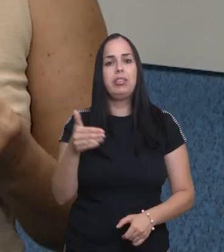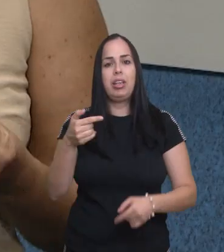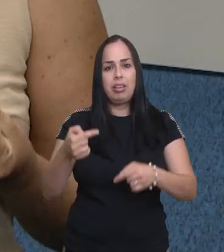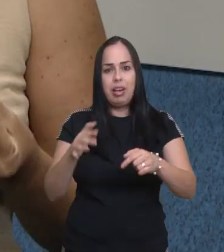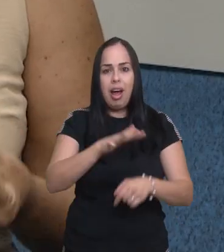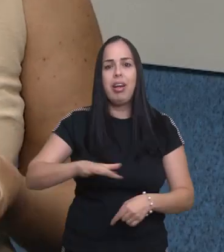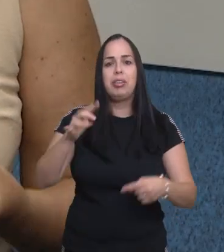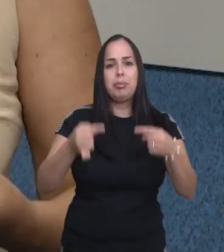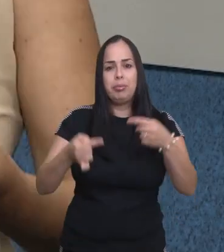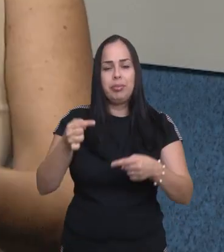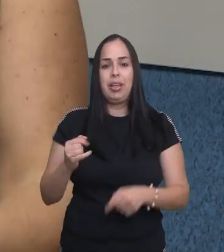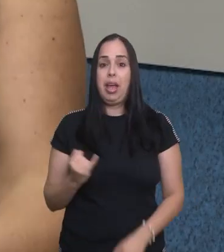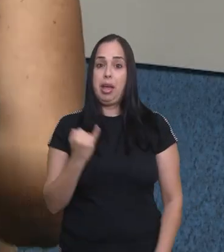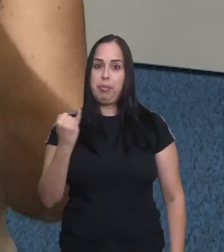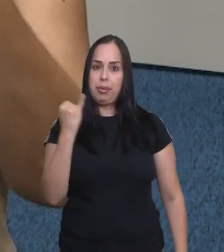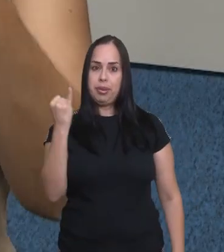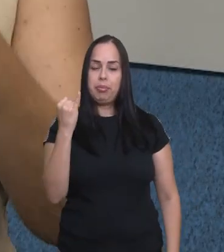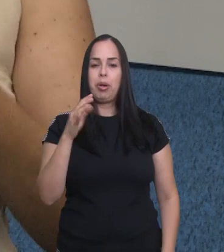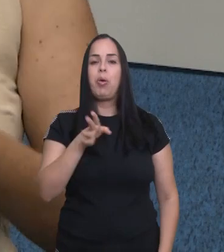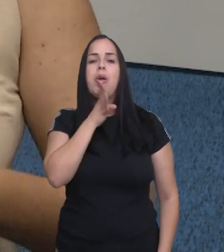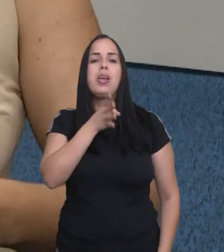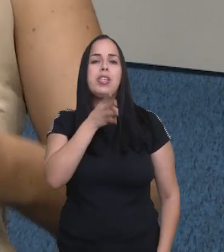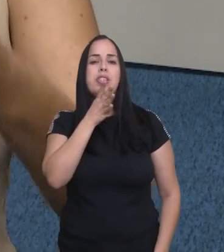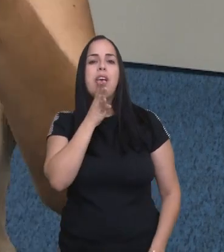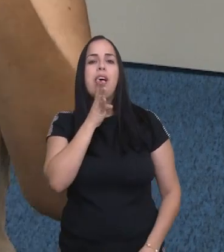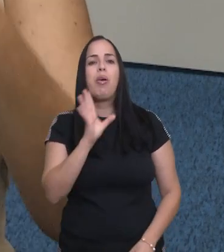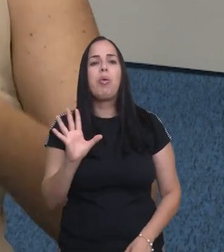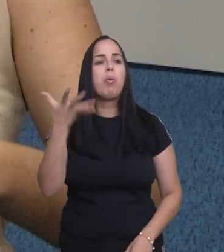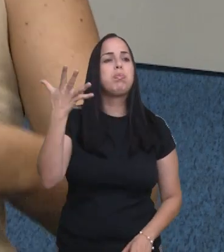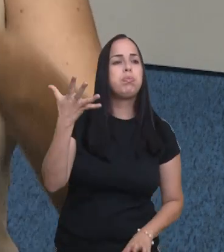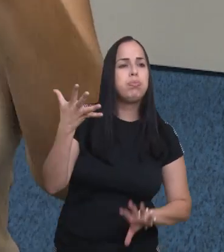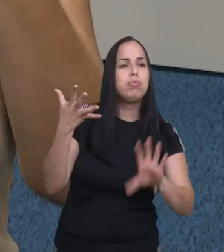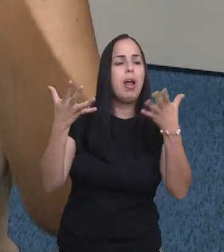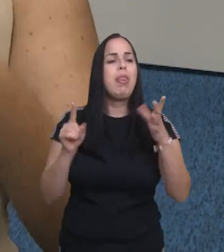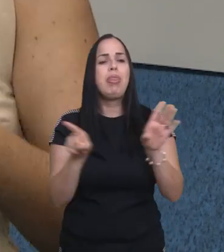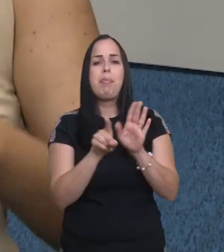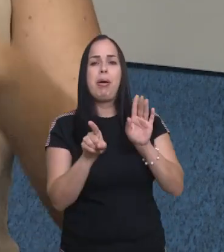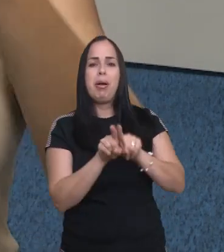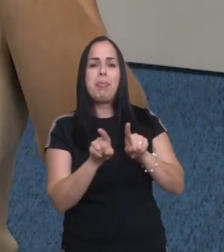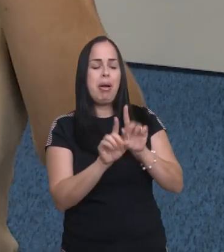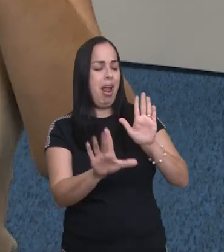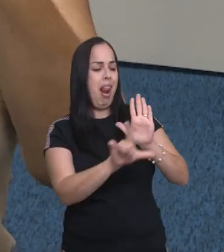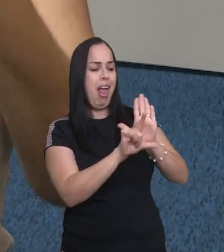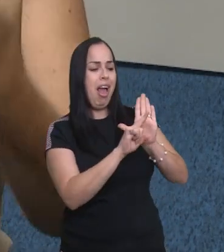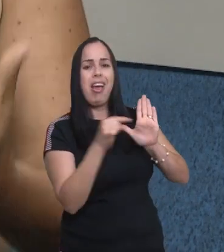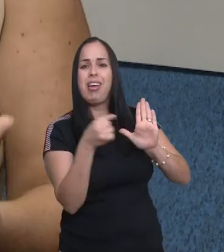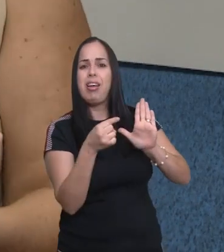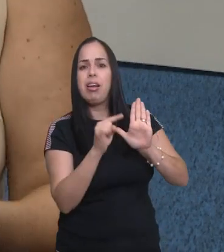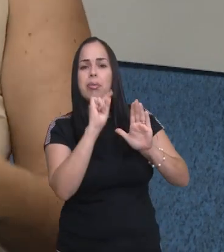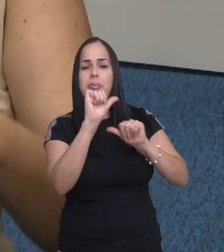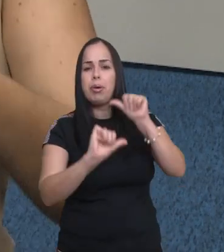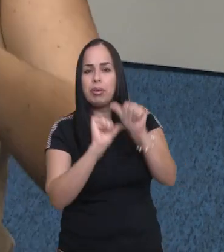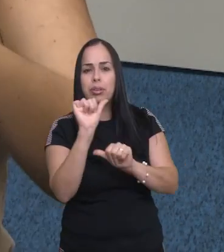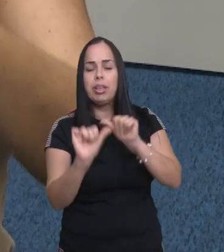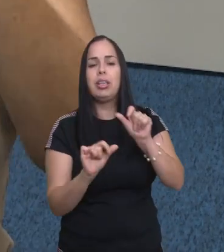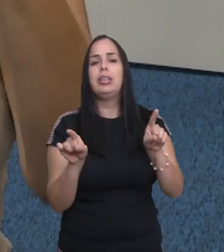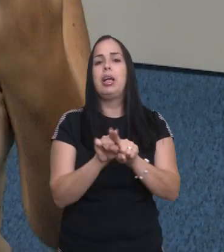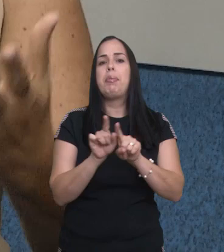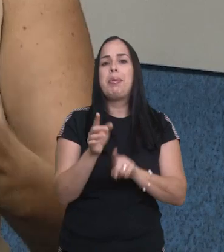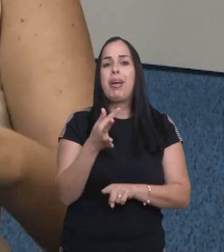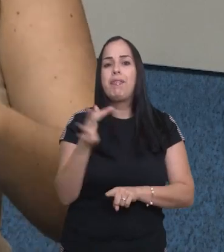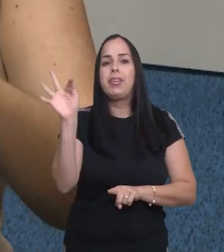É extremamente importante, primeiro para a gente conhecer melhor o que está acontecendo, a lei, as mudanças, né, com